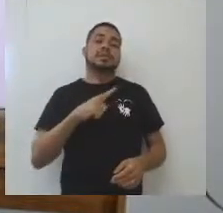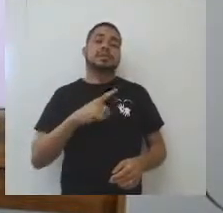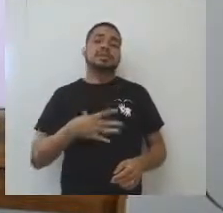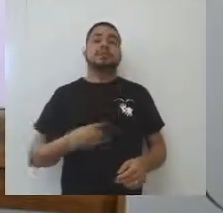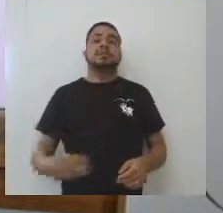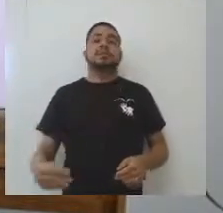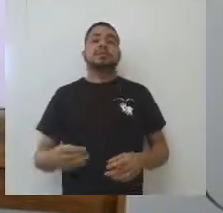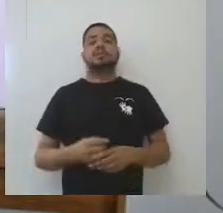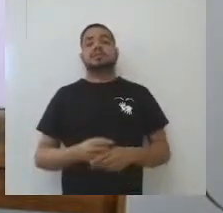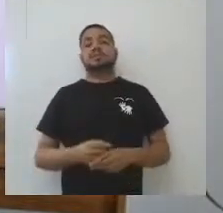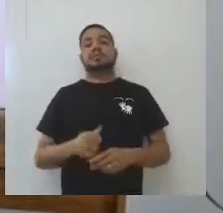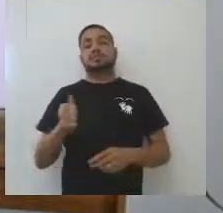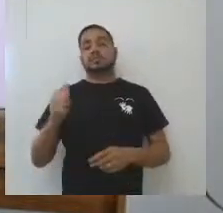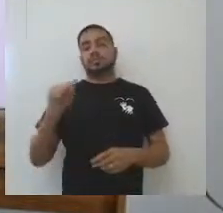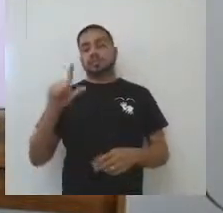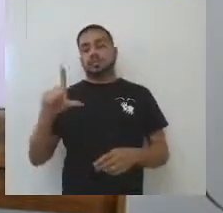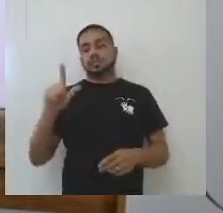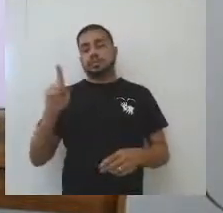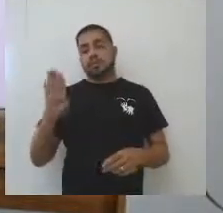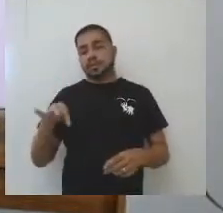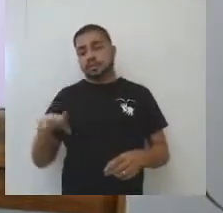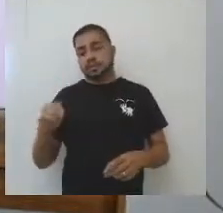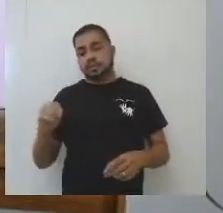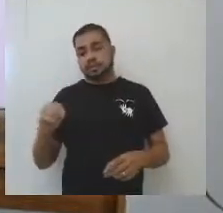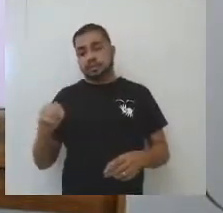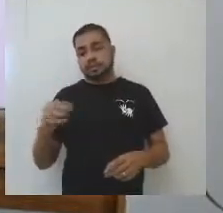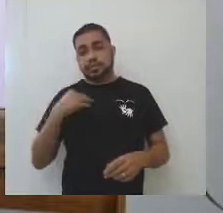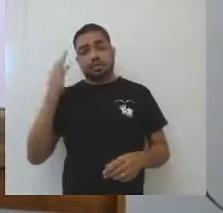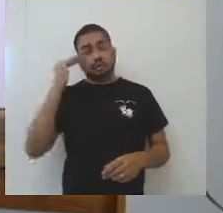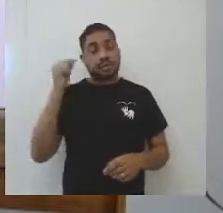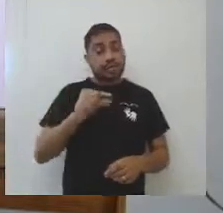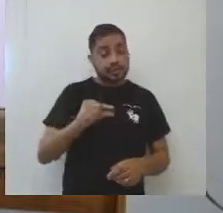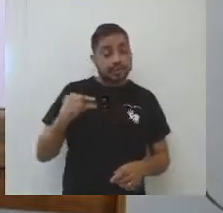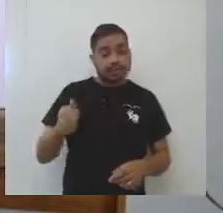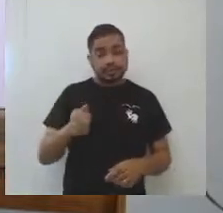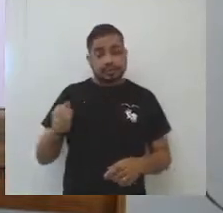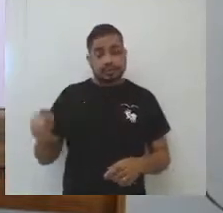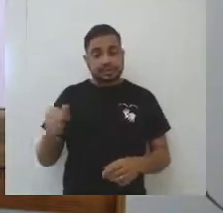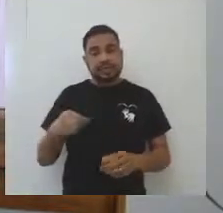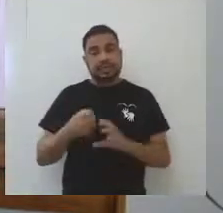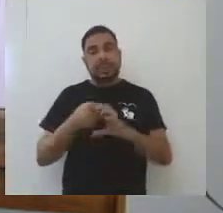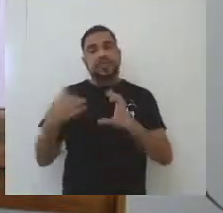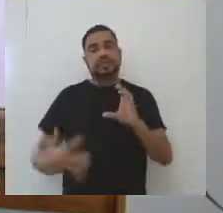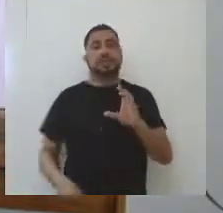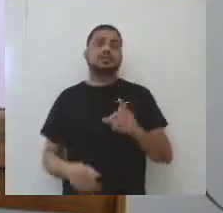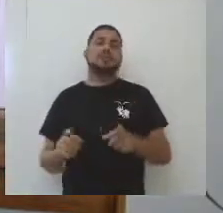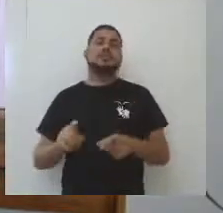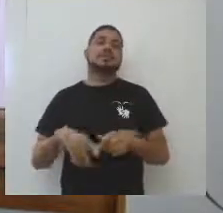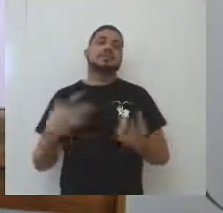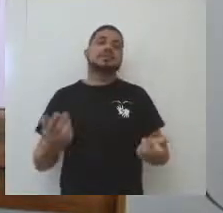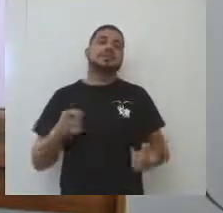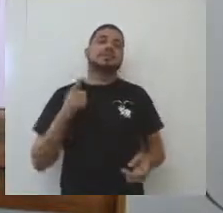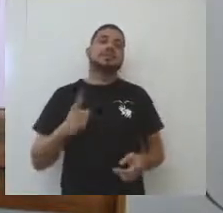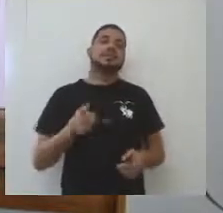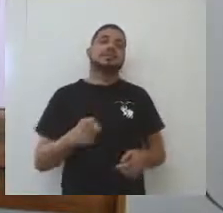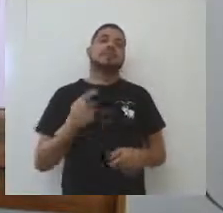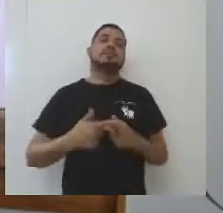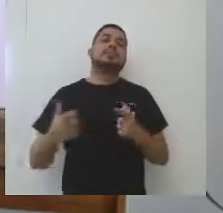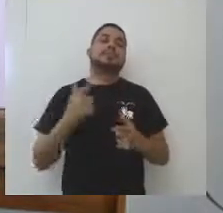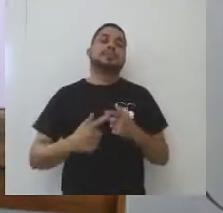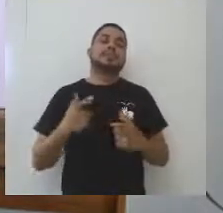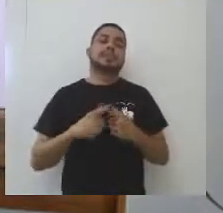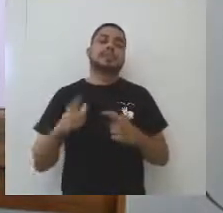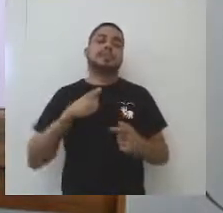albino. Ou seja, eu sei que azinho, azinho me dá a característica dele ser albino. Então, esse problema pediu